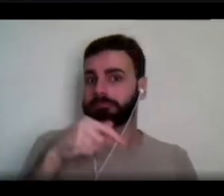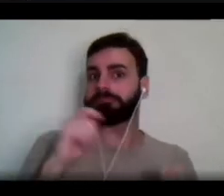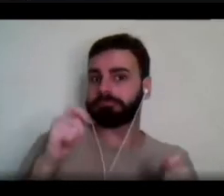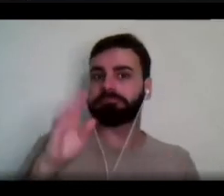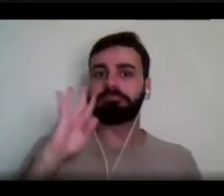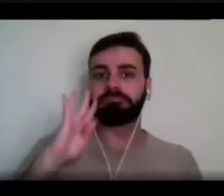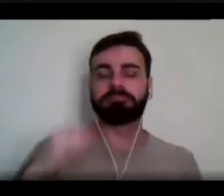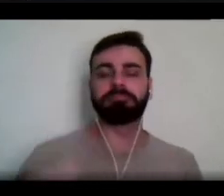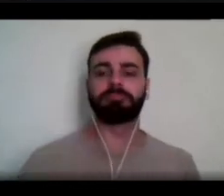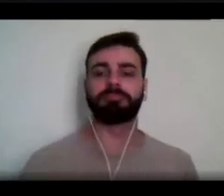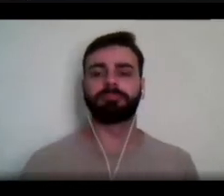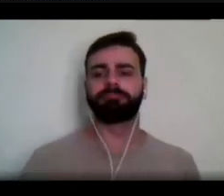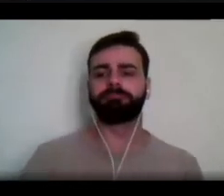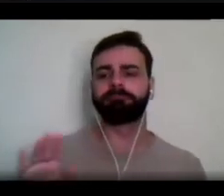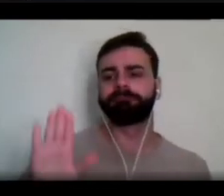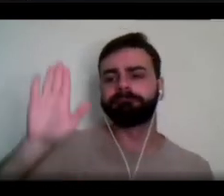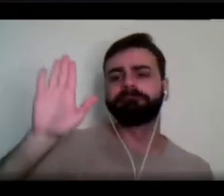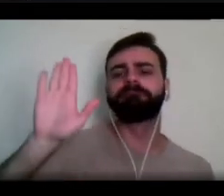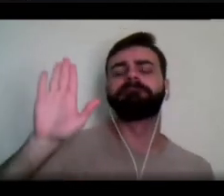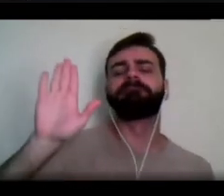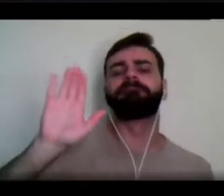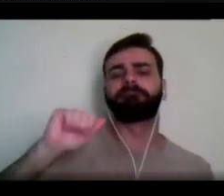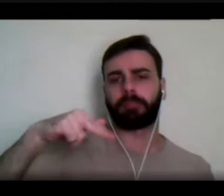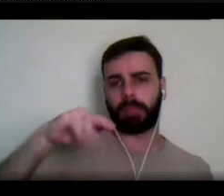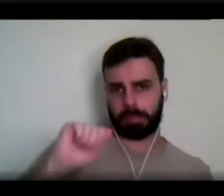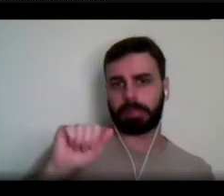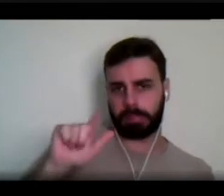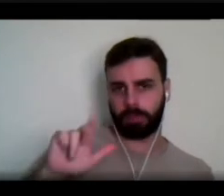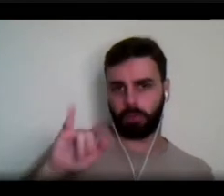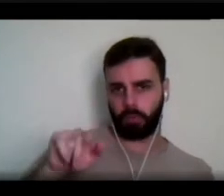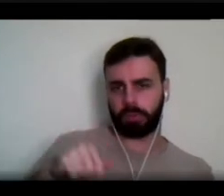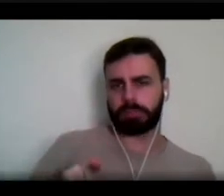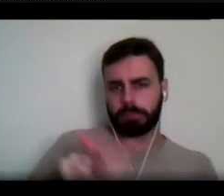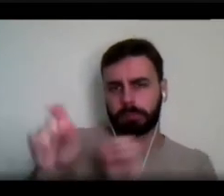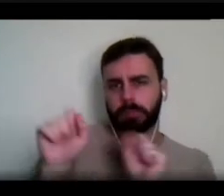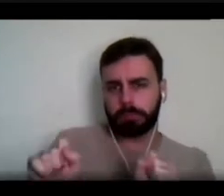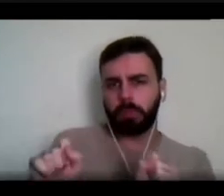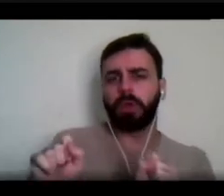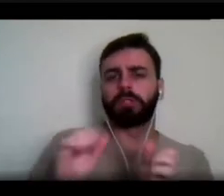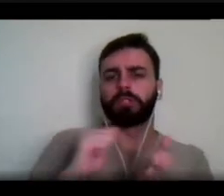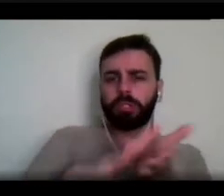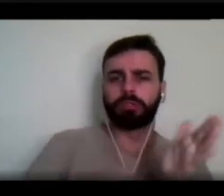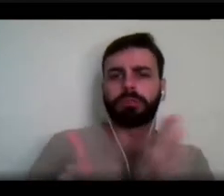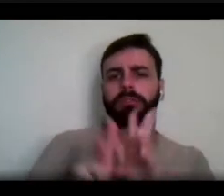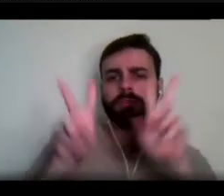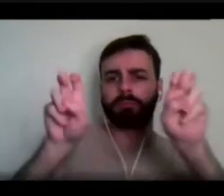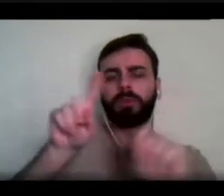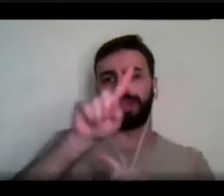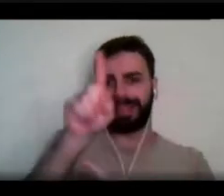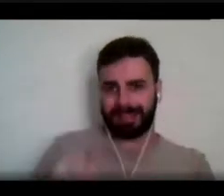Professora, por acaso você teria como resolver um exercício de integração da velocidade?